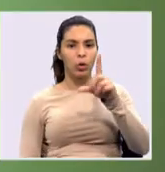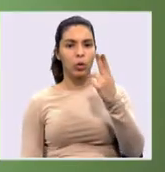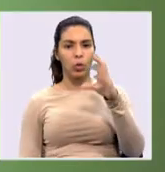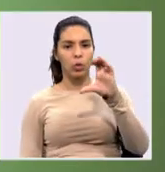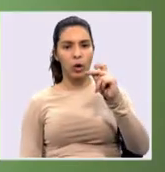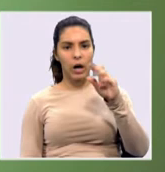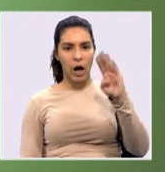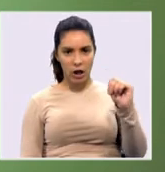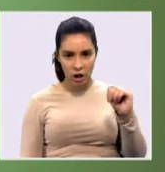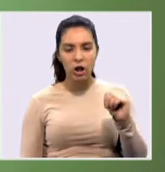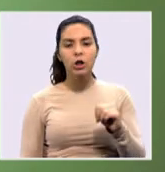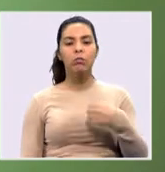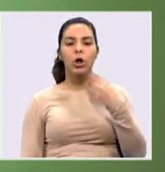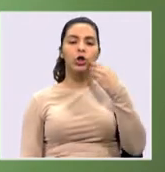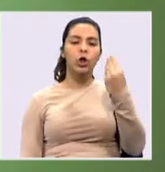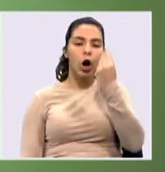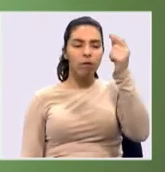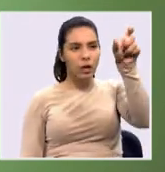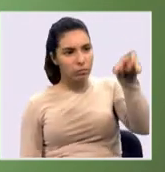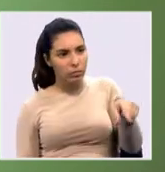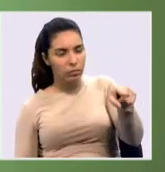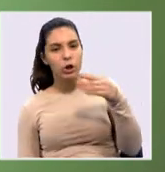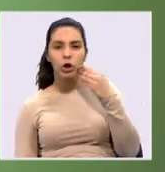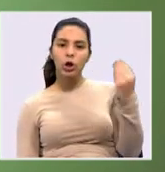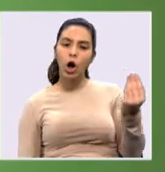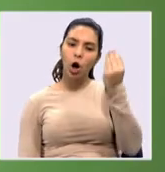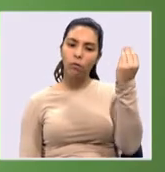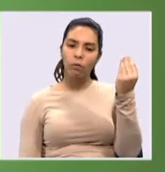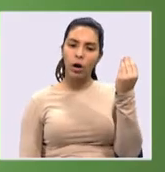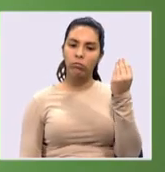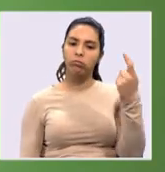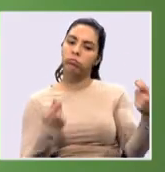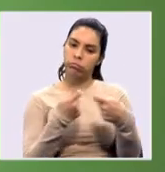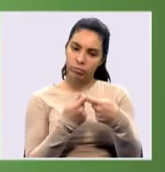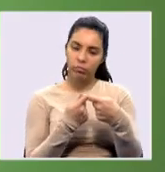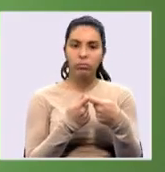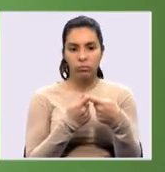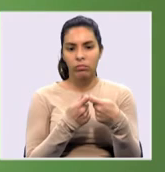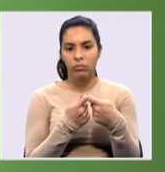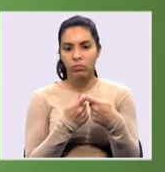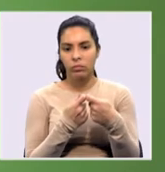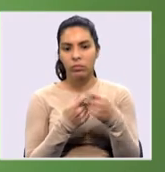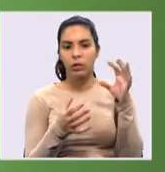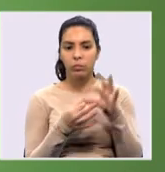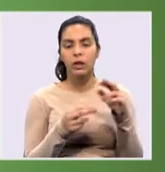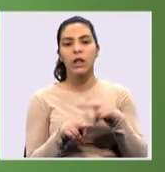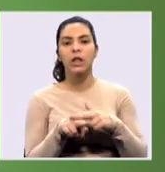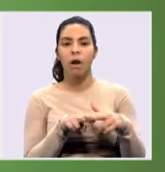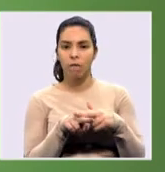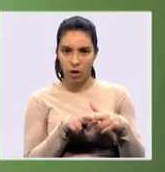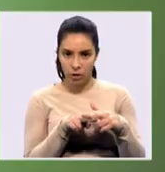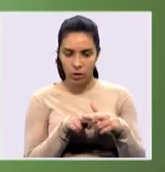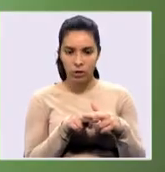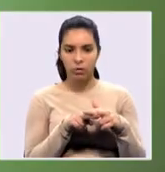A nossa personagem era o Lucas, um jovem, e então pensámos, para um jovem faz todo o sentido, desenvolvemos um produto, que seria a